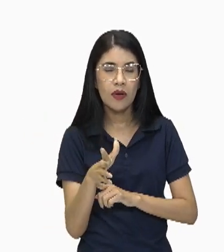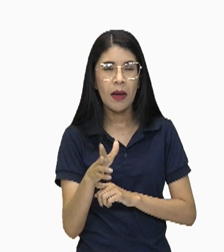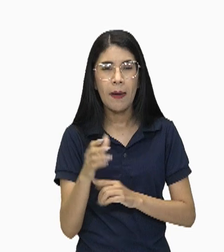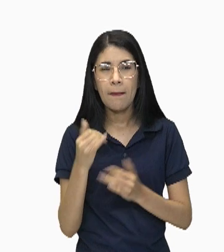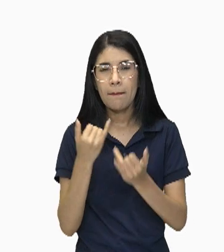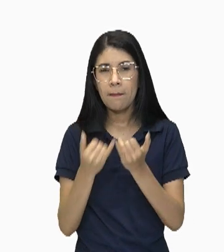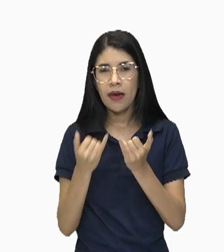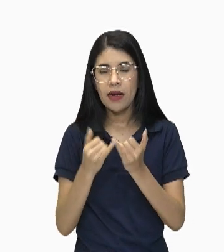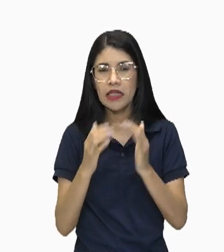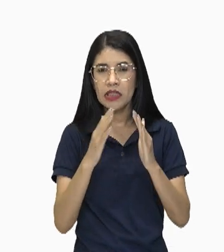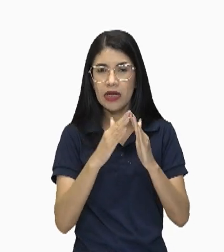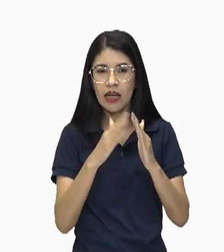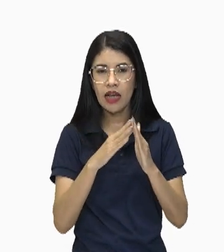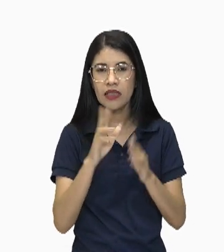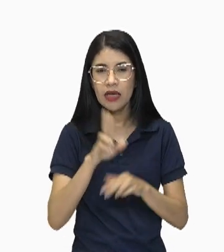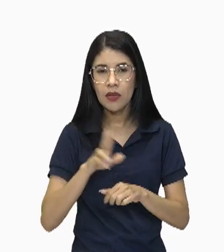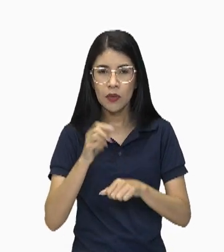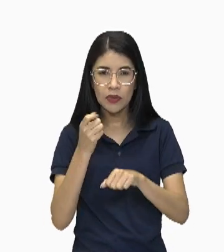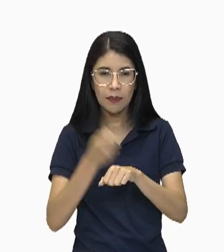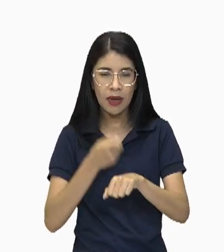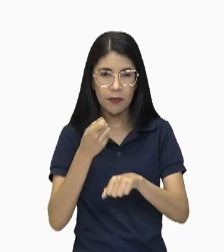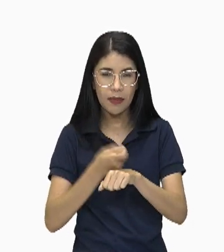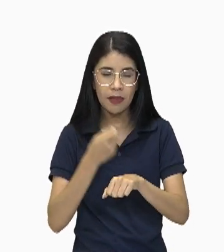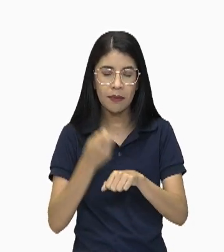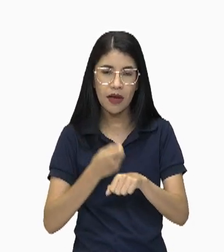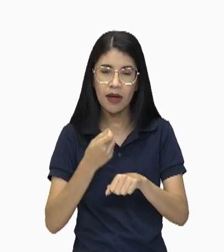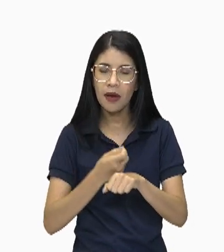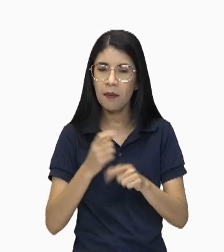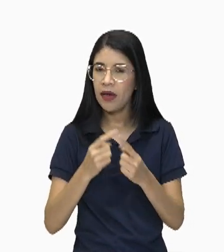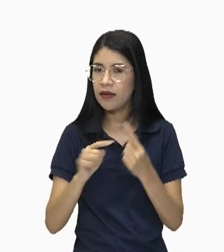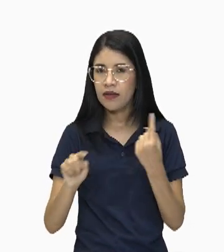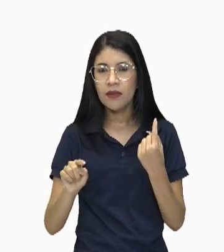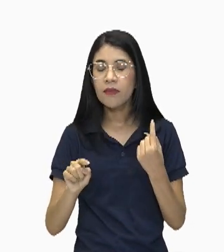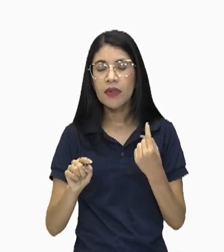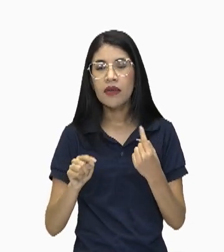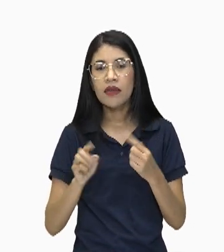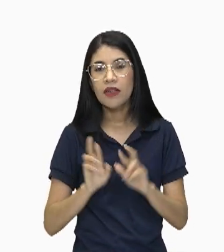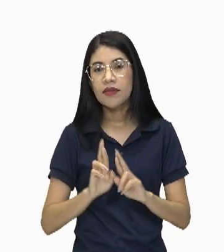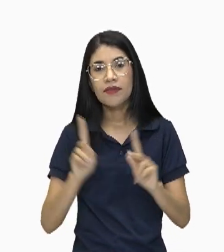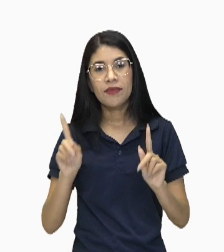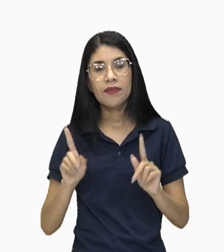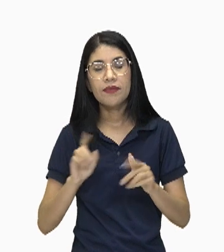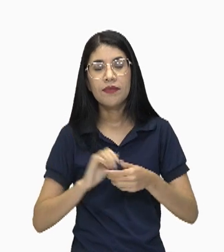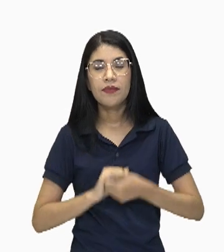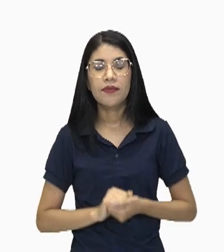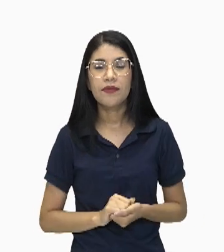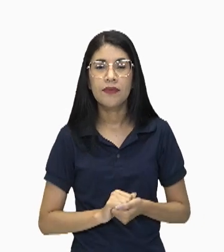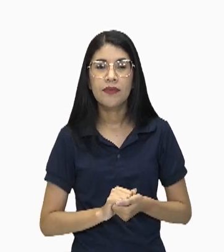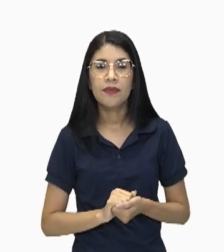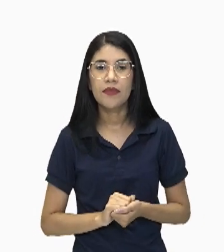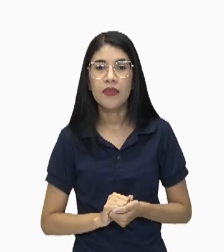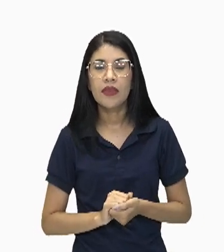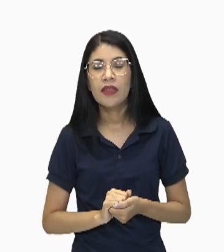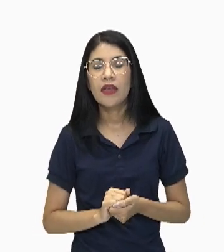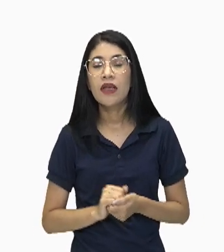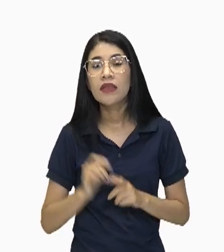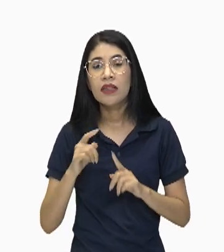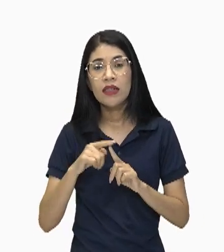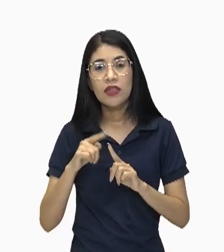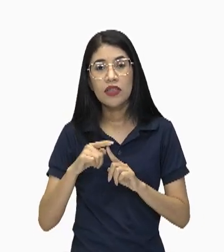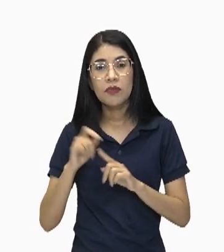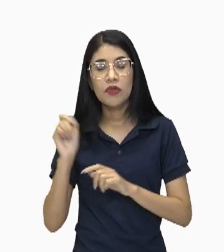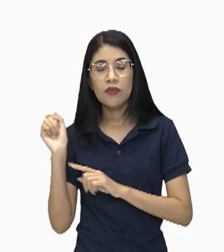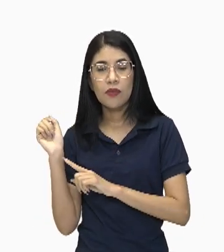carpintaria ou serviços domésticos, não tem muito a ver, não tem muita relação com esse tipo de martelo. Nesse esporte, o atleta